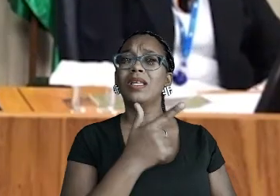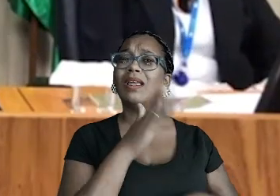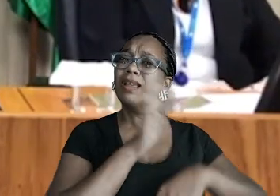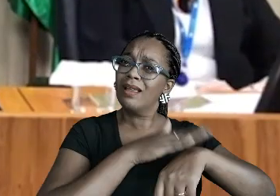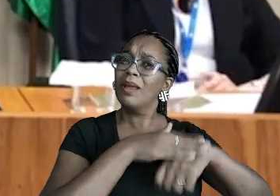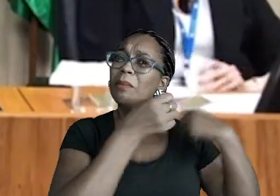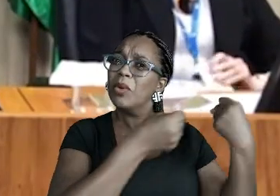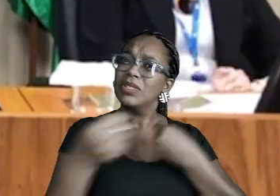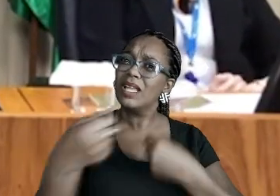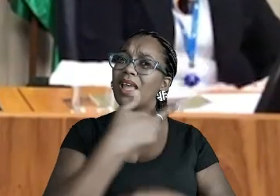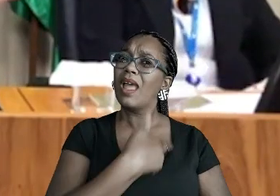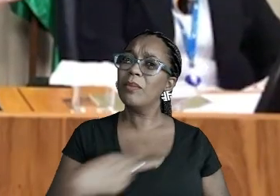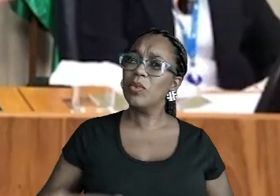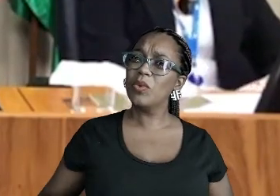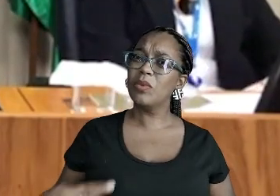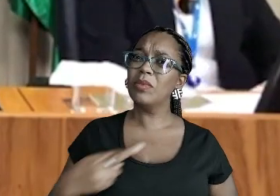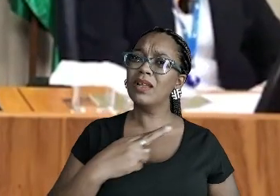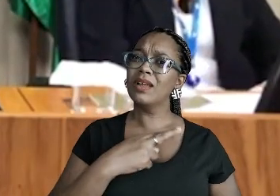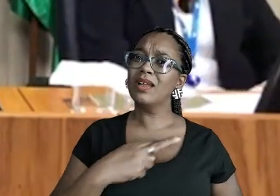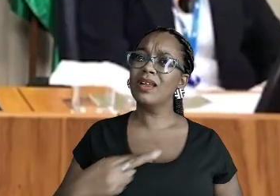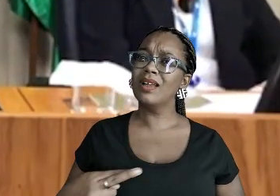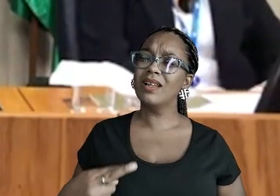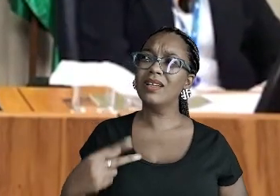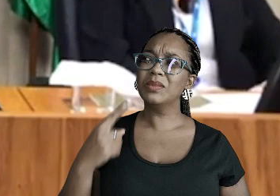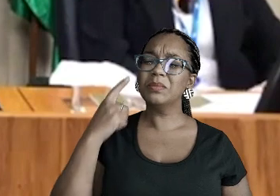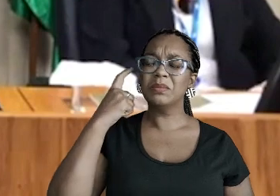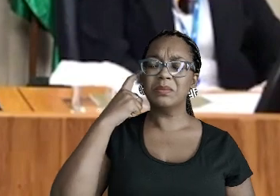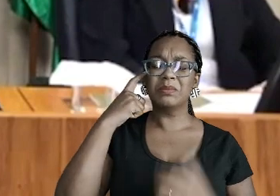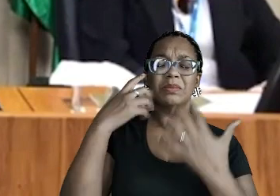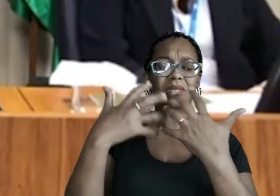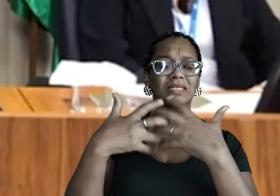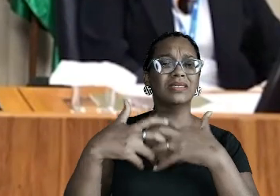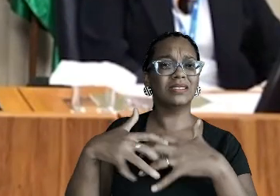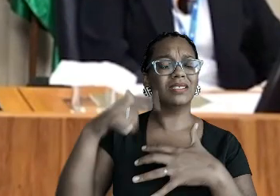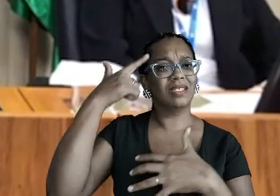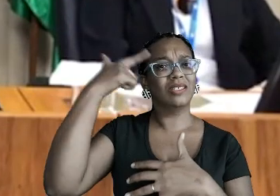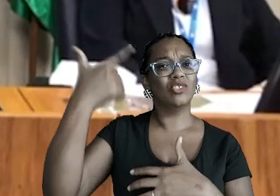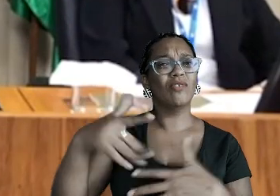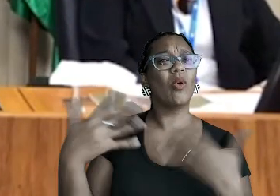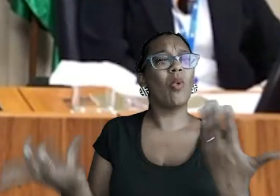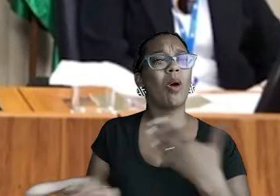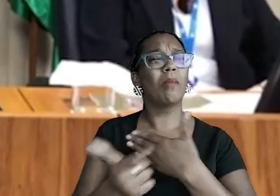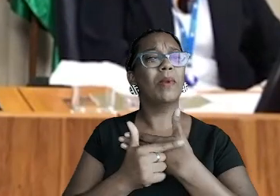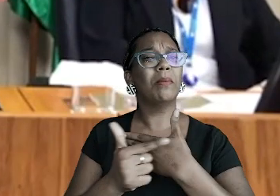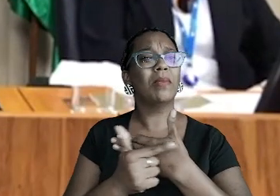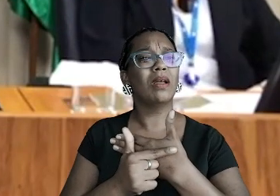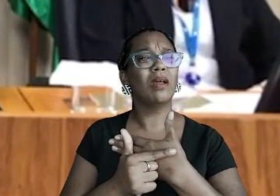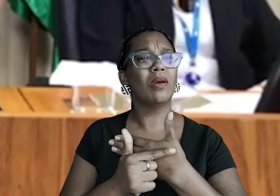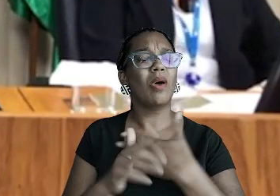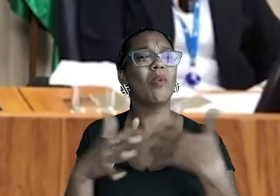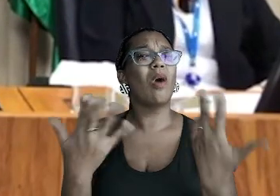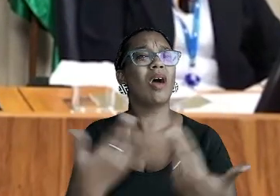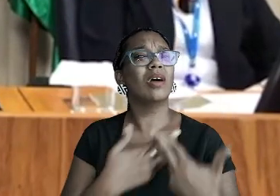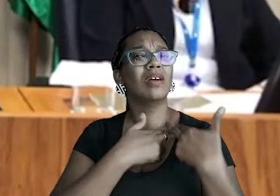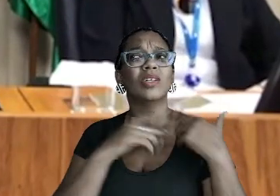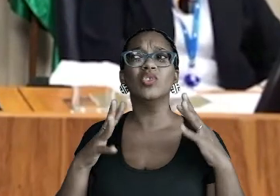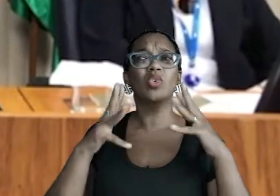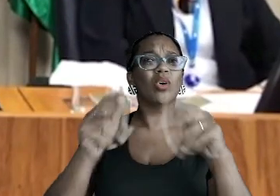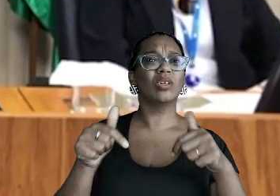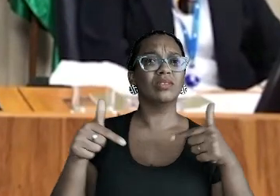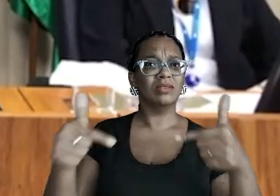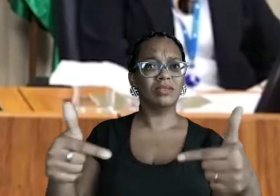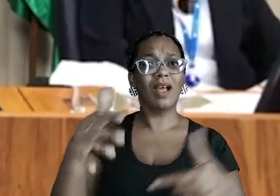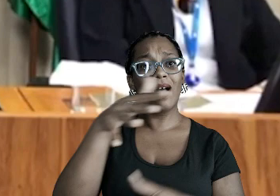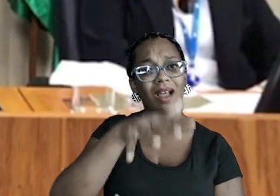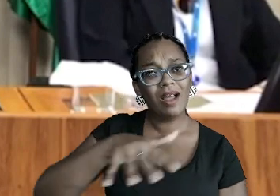um próprio poder da República é preciso parar pensar isso gente começa a repensar Qual o papel é que todos desempemos